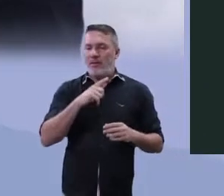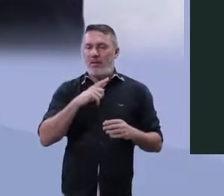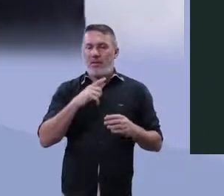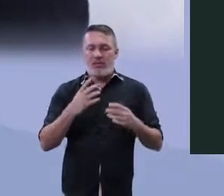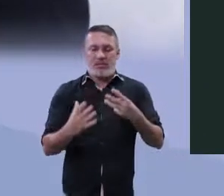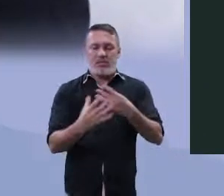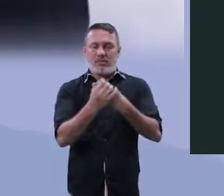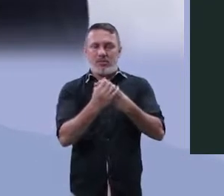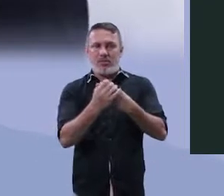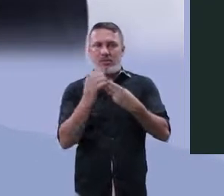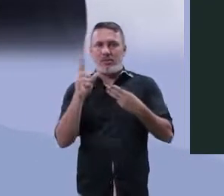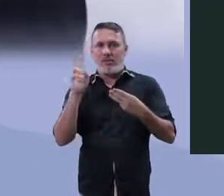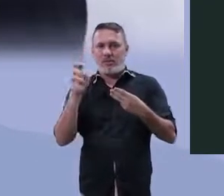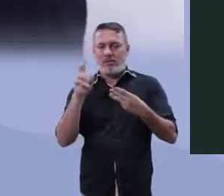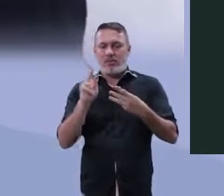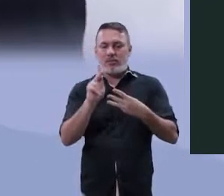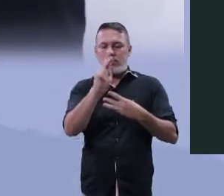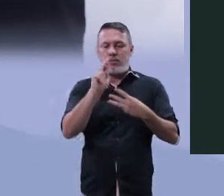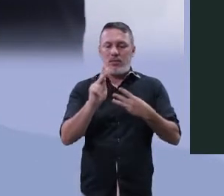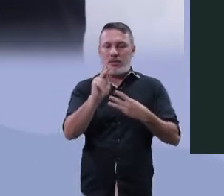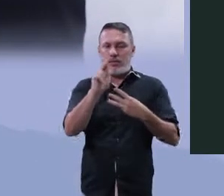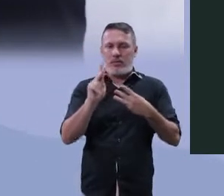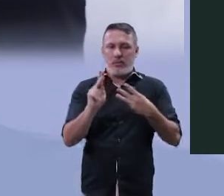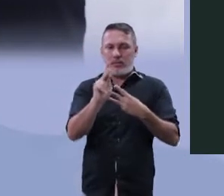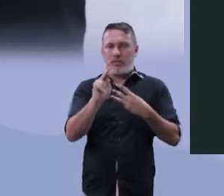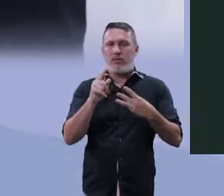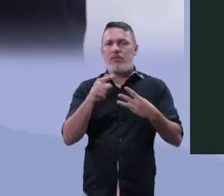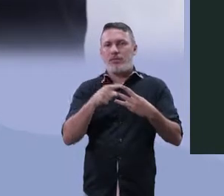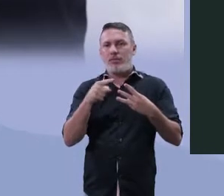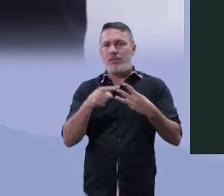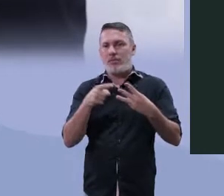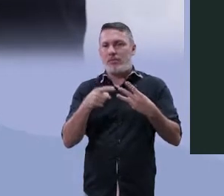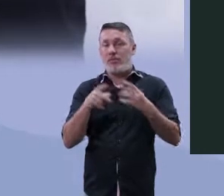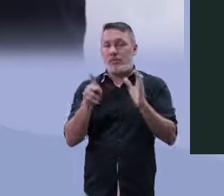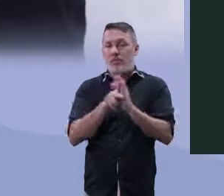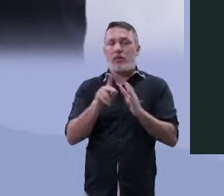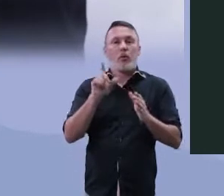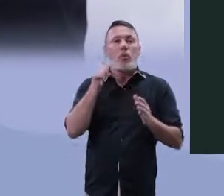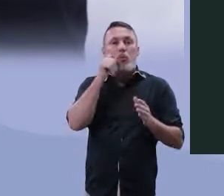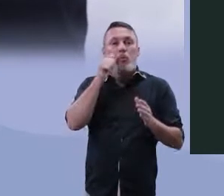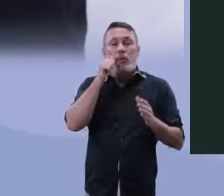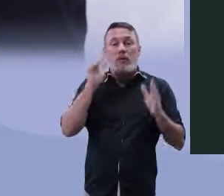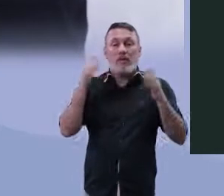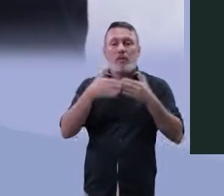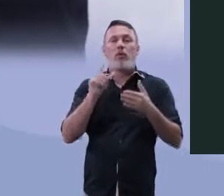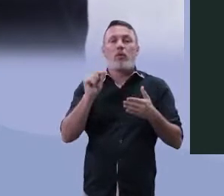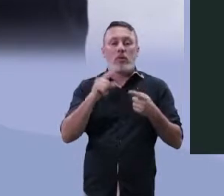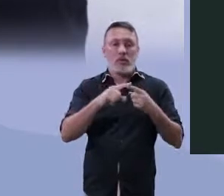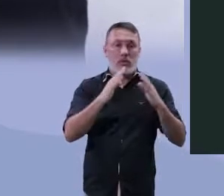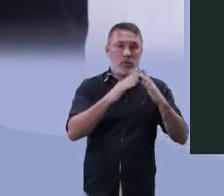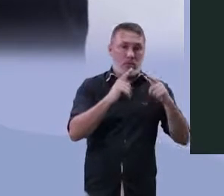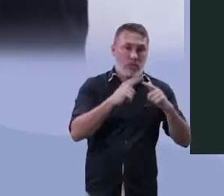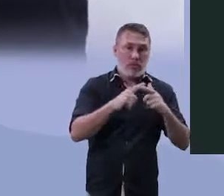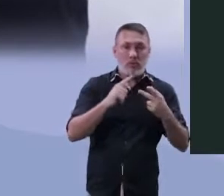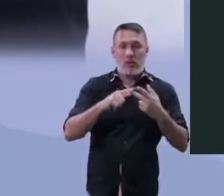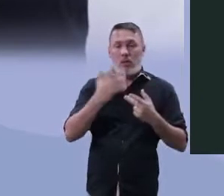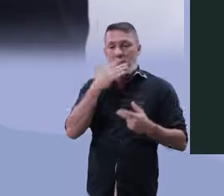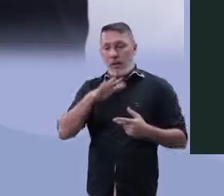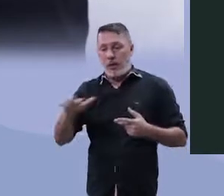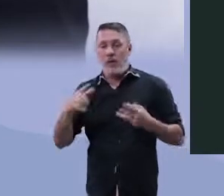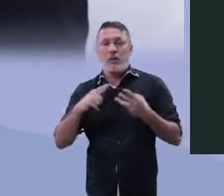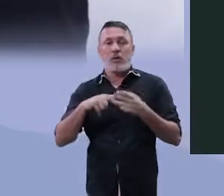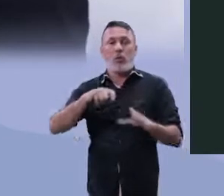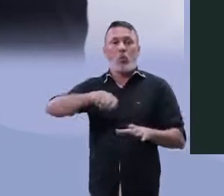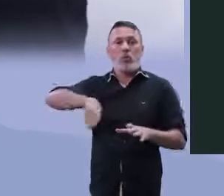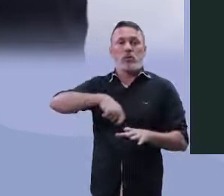Não é Ku Klux Klan, não. É Kirche, Kinder, Küsten, ou seja, igreja, criança,